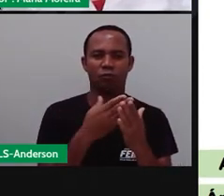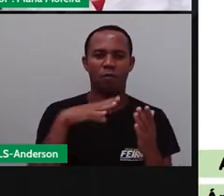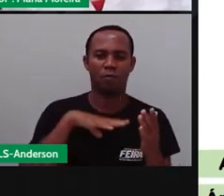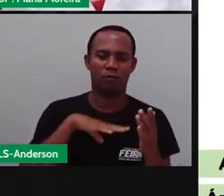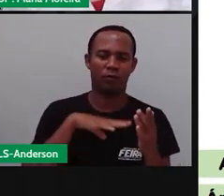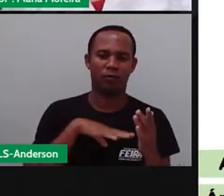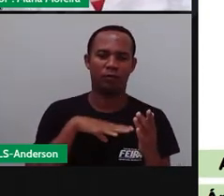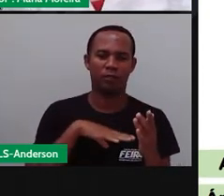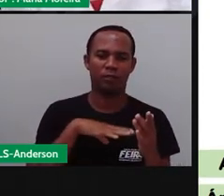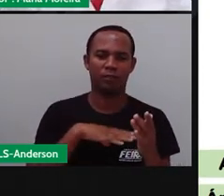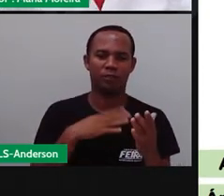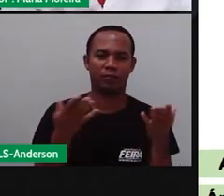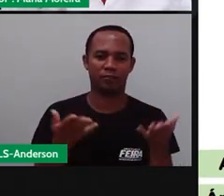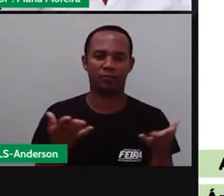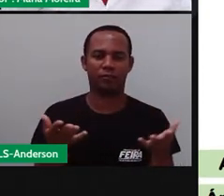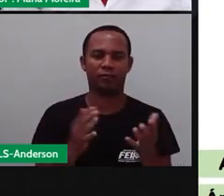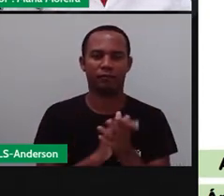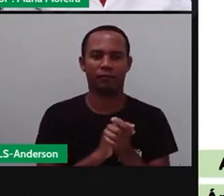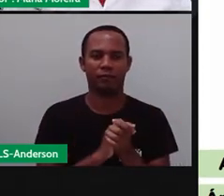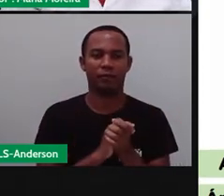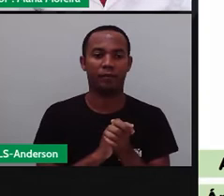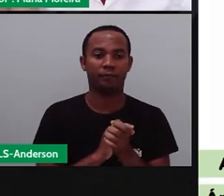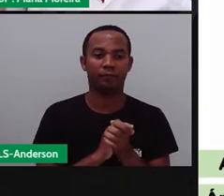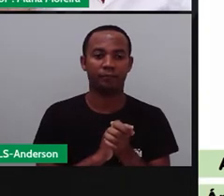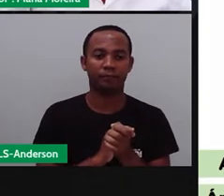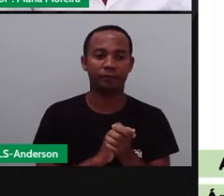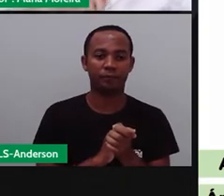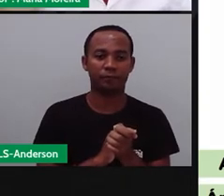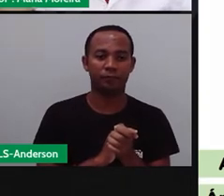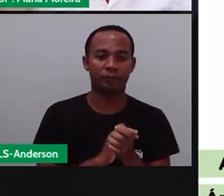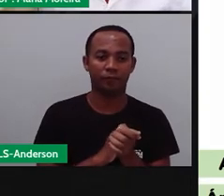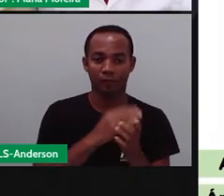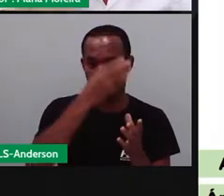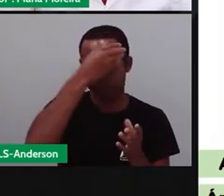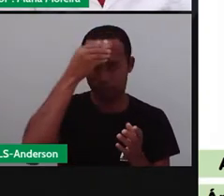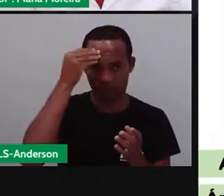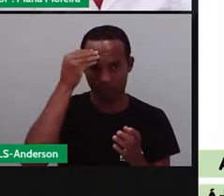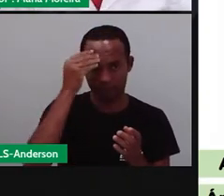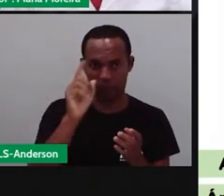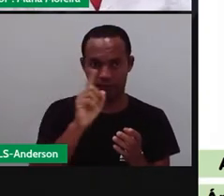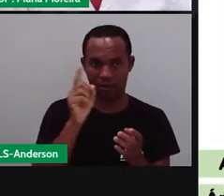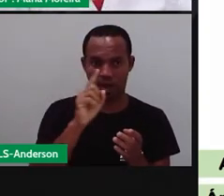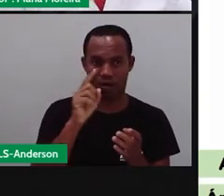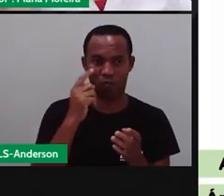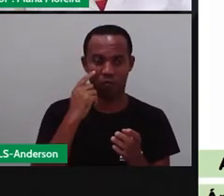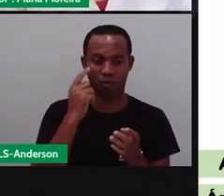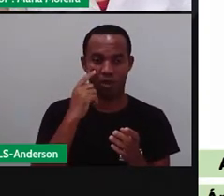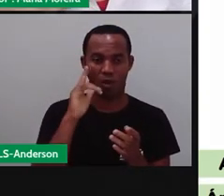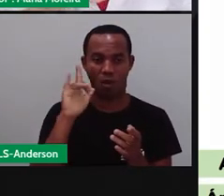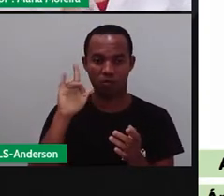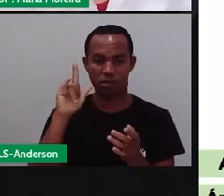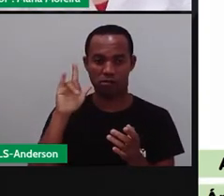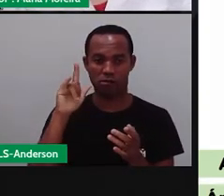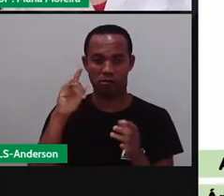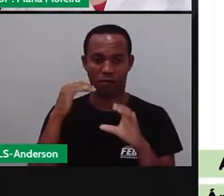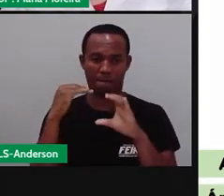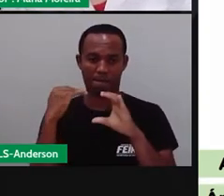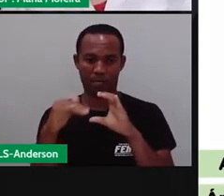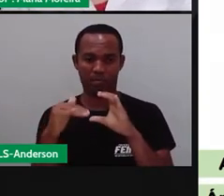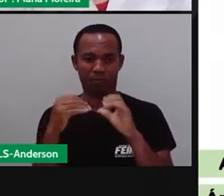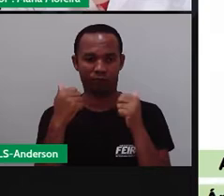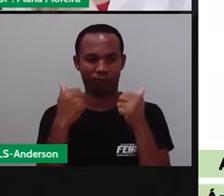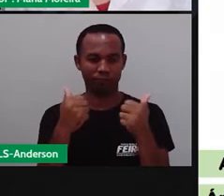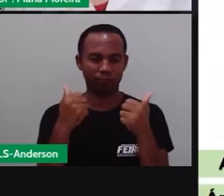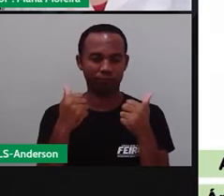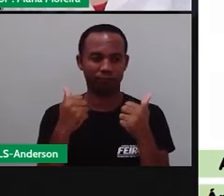e Anderson aqui com vocês. Não esqueçam do quê? Do like. Ó, se inscrever no canal da Seduc e deixar aquele comentário massa